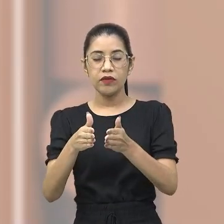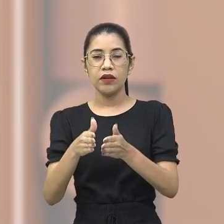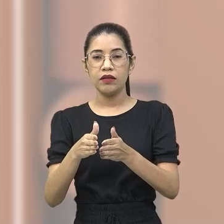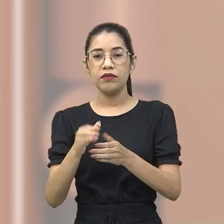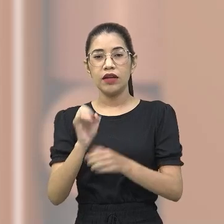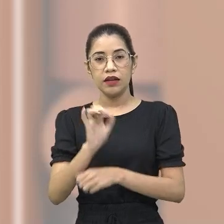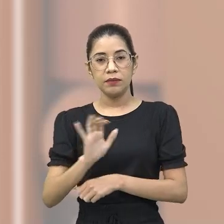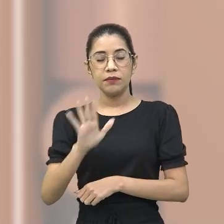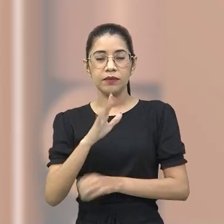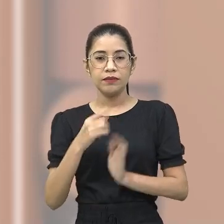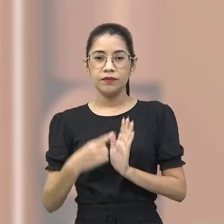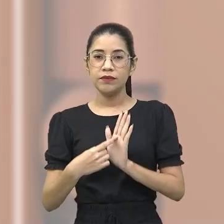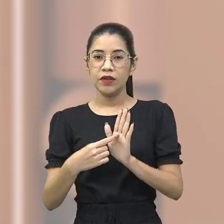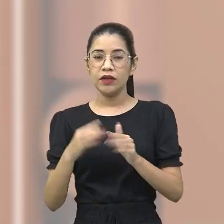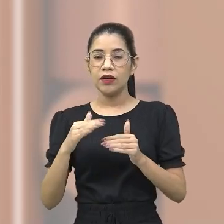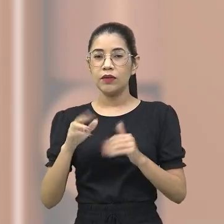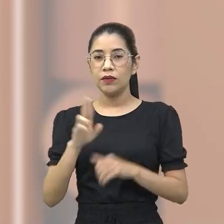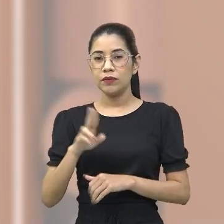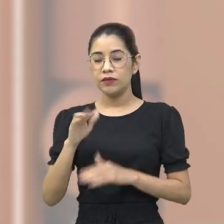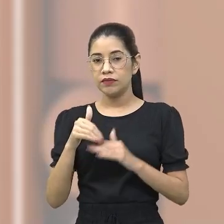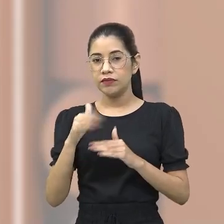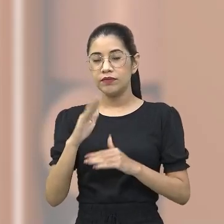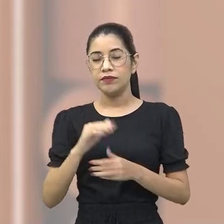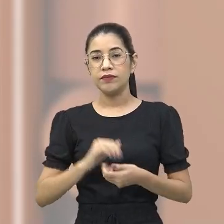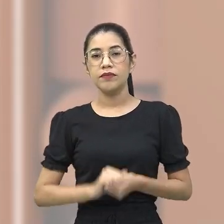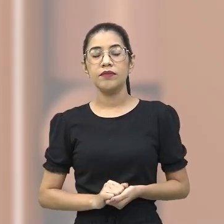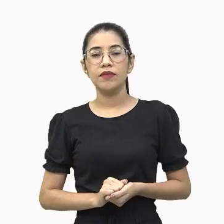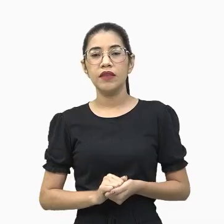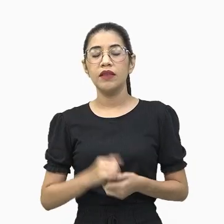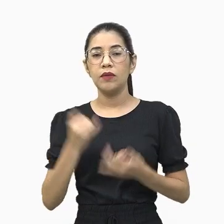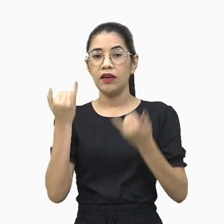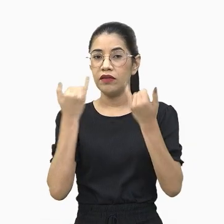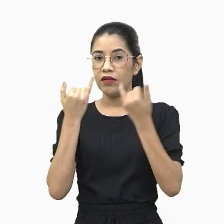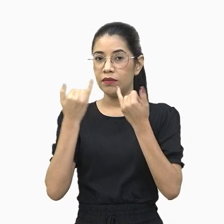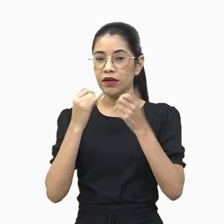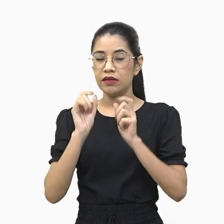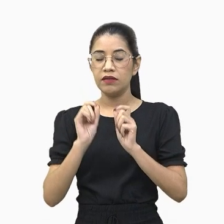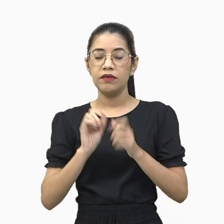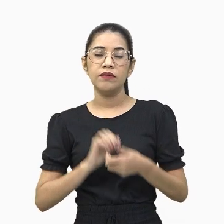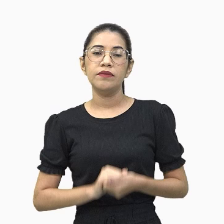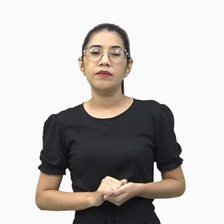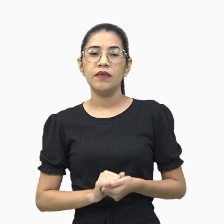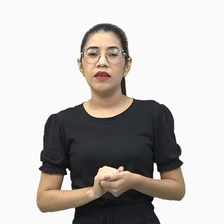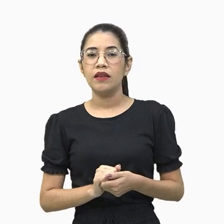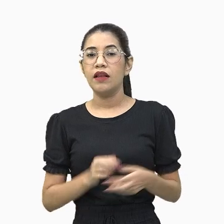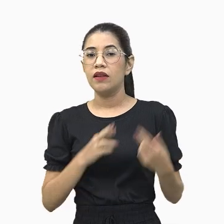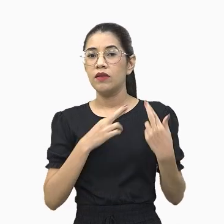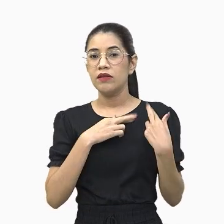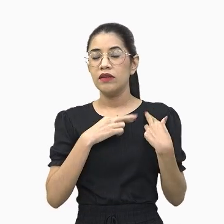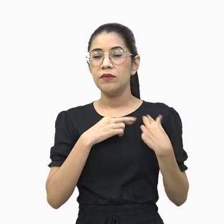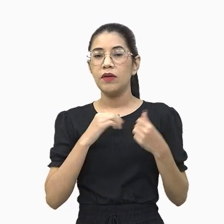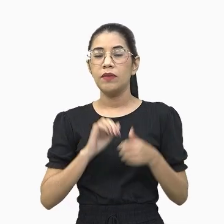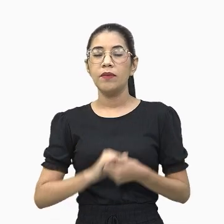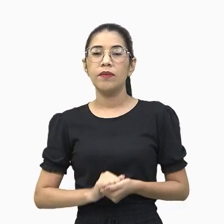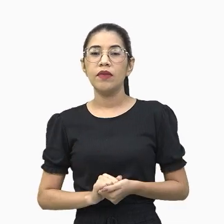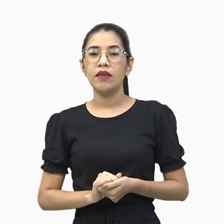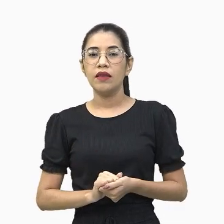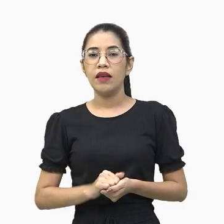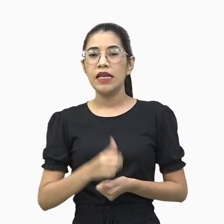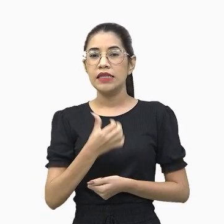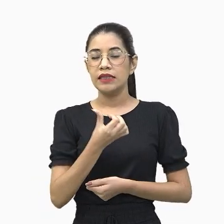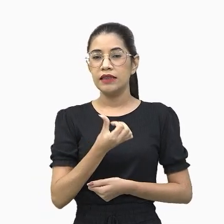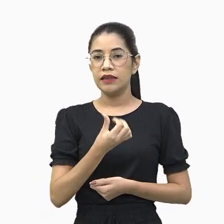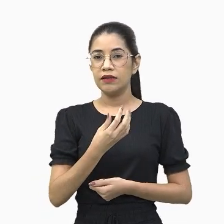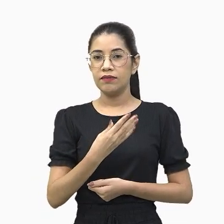mais utilizado então nós temos algumas informações ele vai ser responsável aí por cerca de